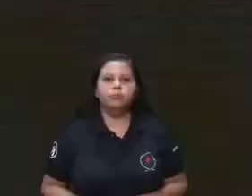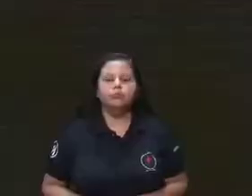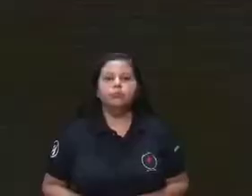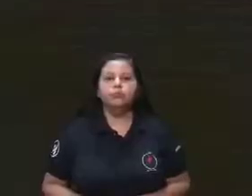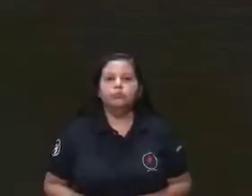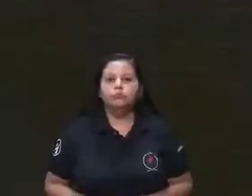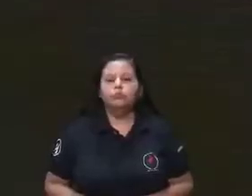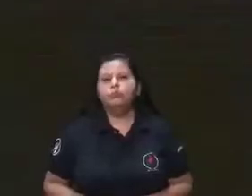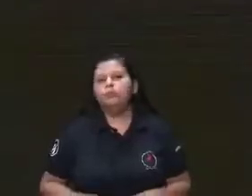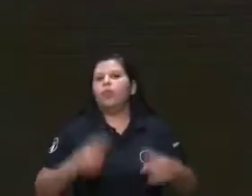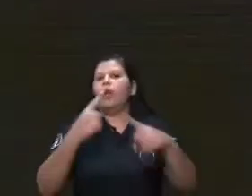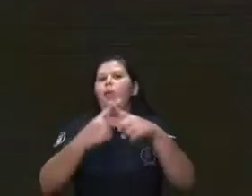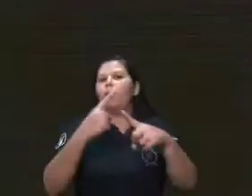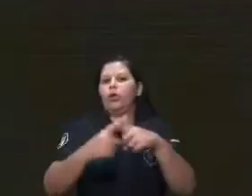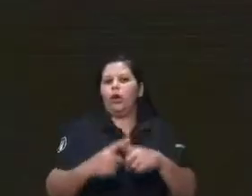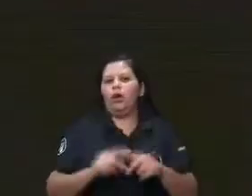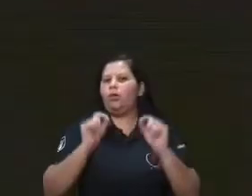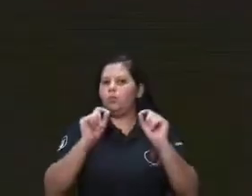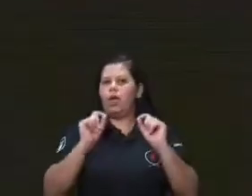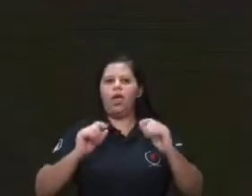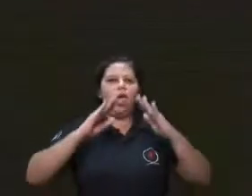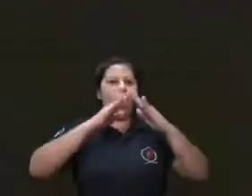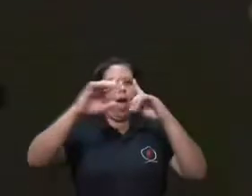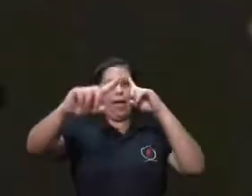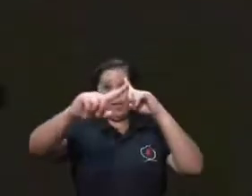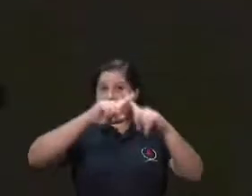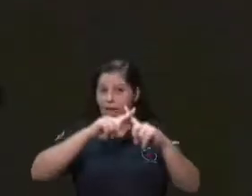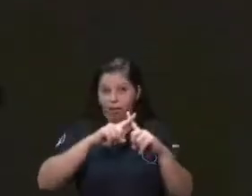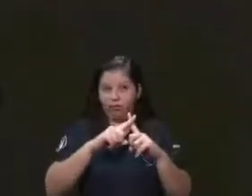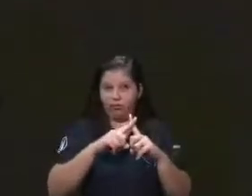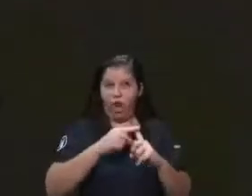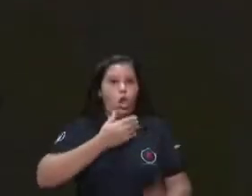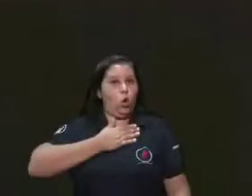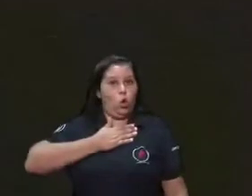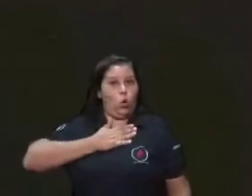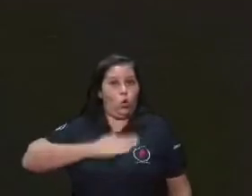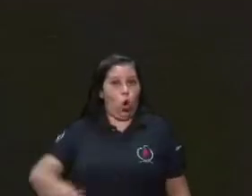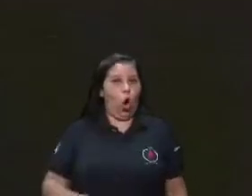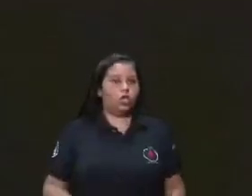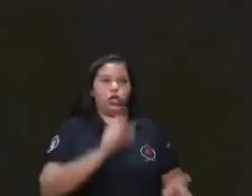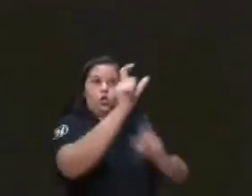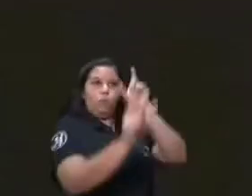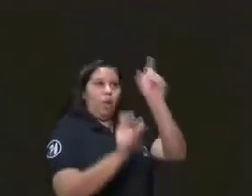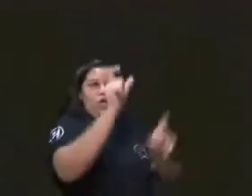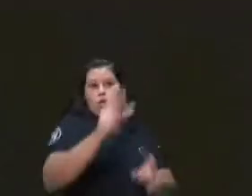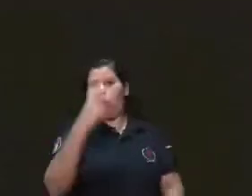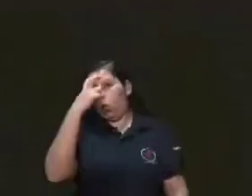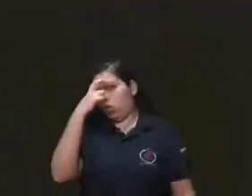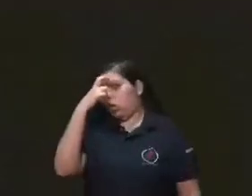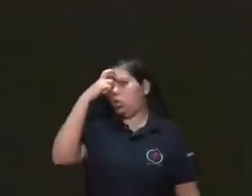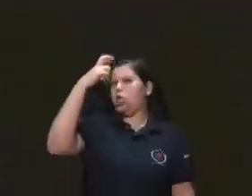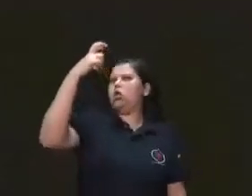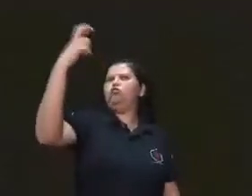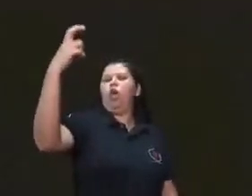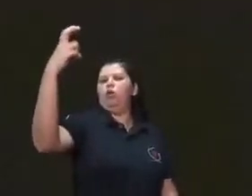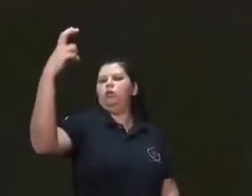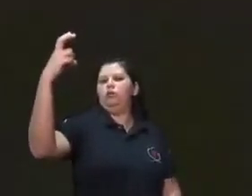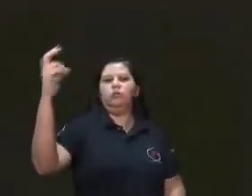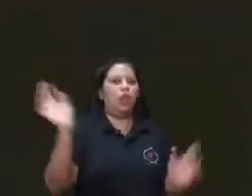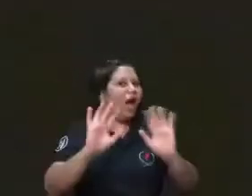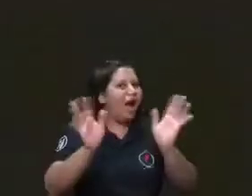É porque a igreja não gosta de gente inteligente. A igreja não tem estômago para gente fria.